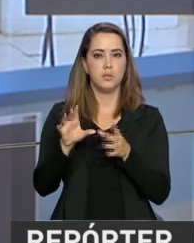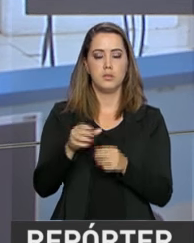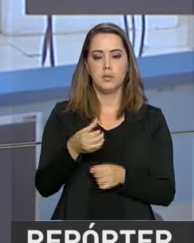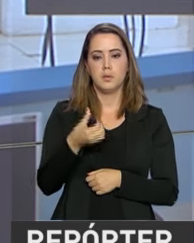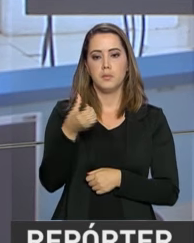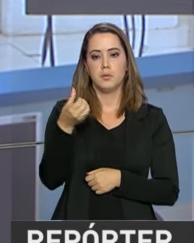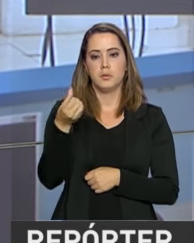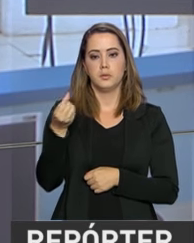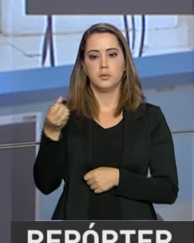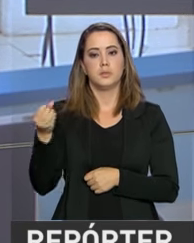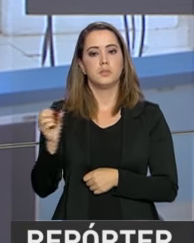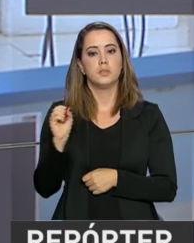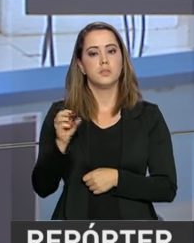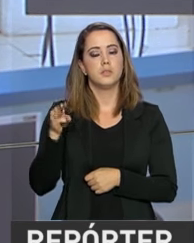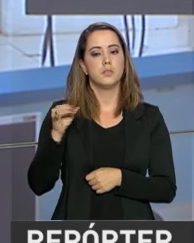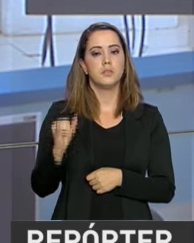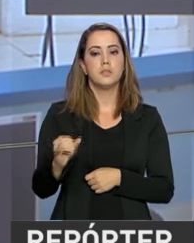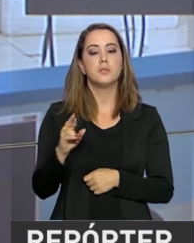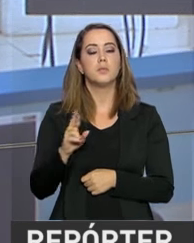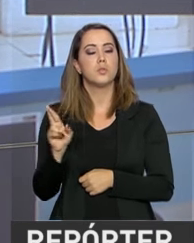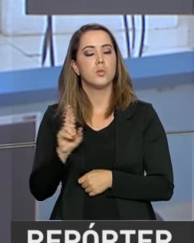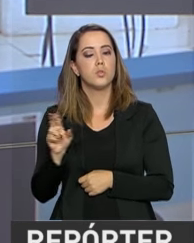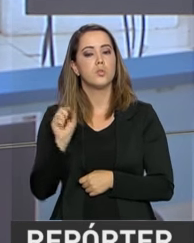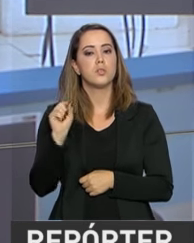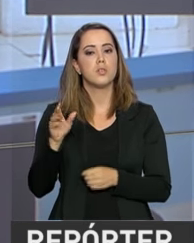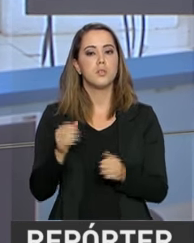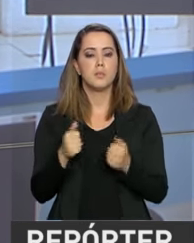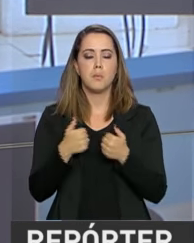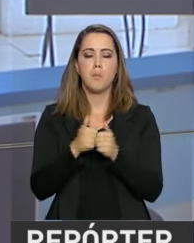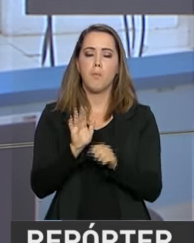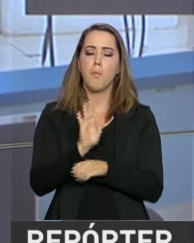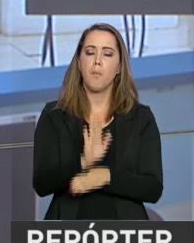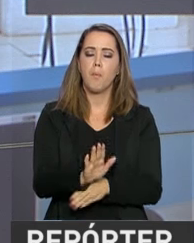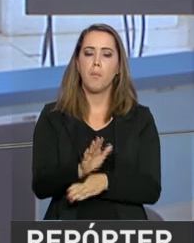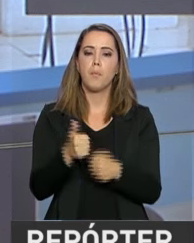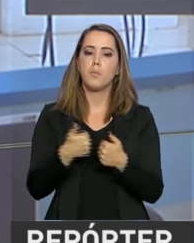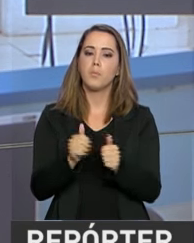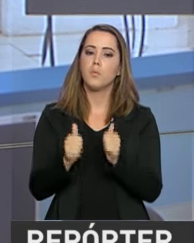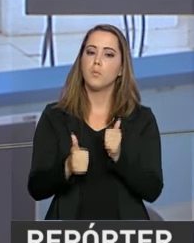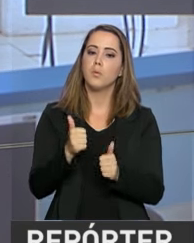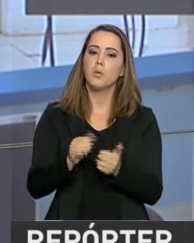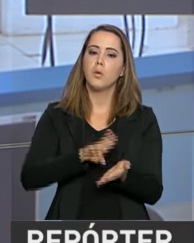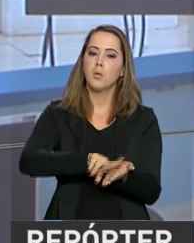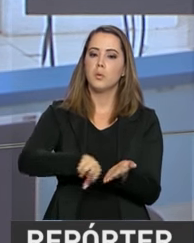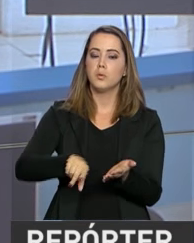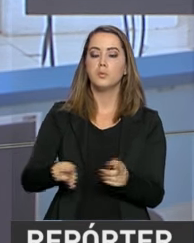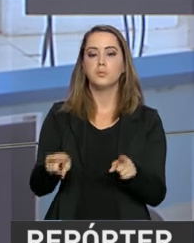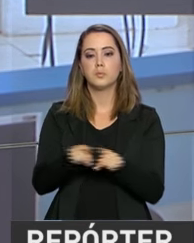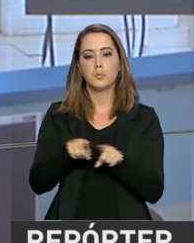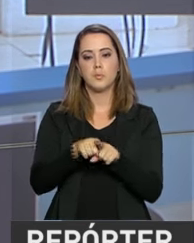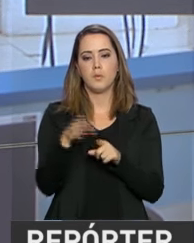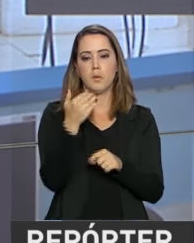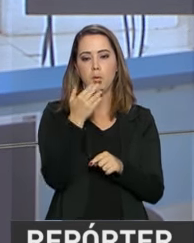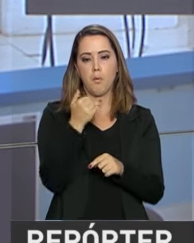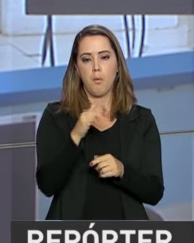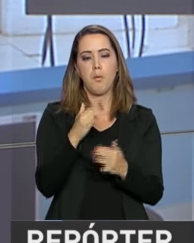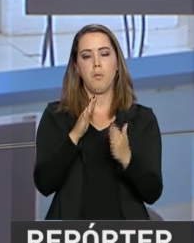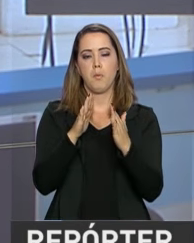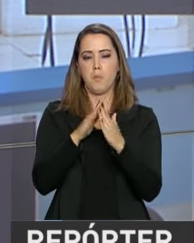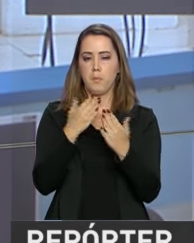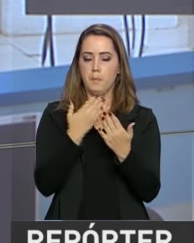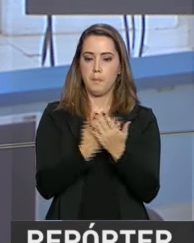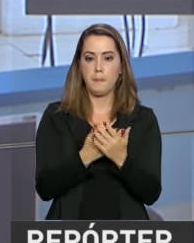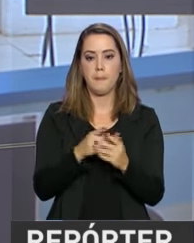programas nacionais de alimentação escolar e de apoio ao transporte escolar. O repasse já começou a ser feito aos estados, municípios e Distrito